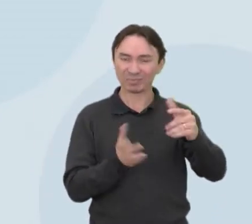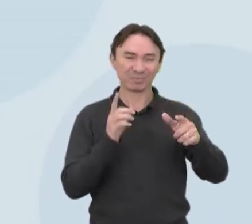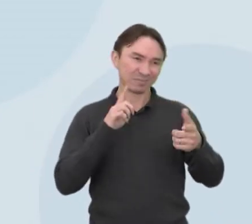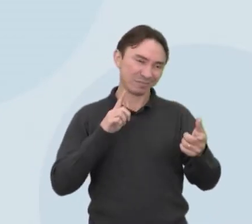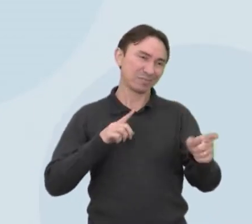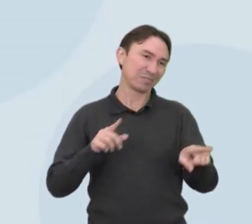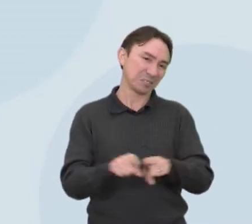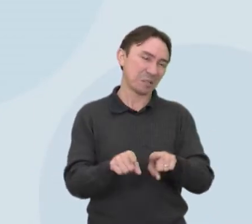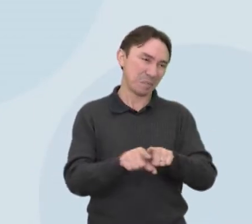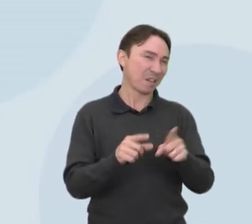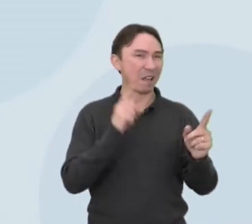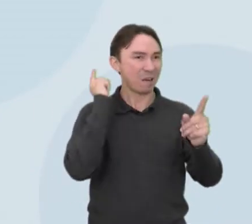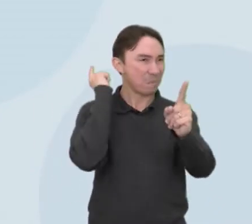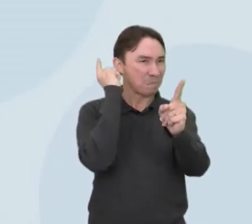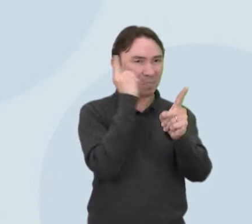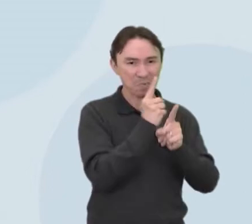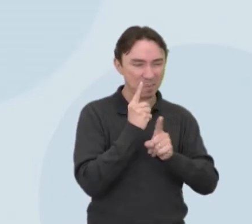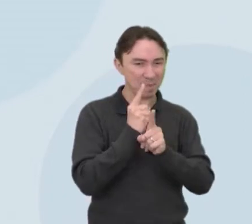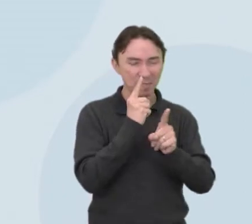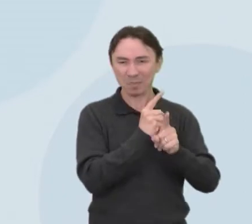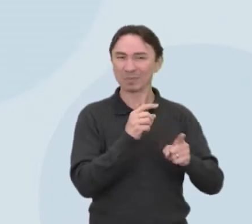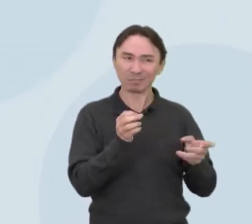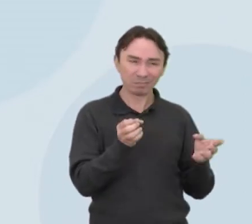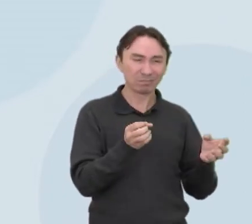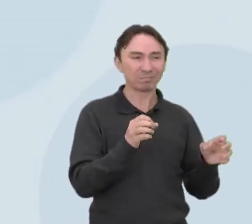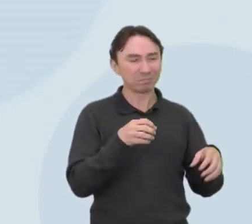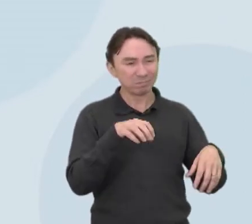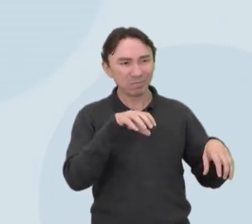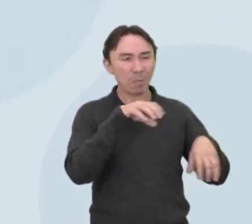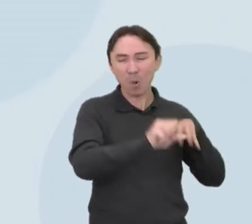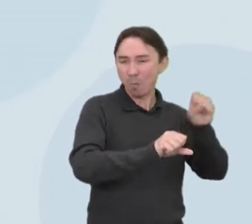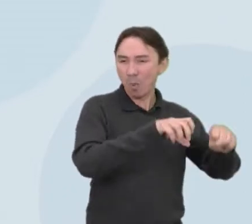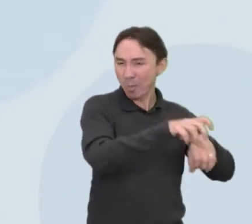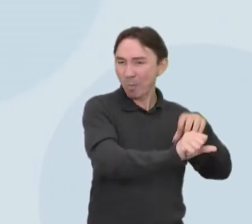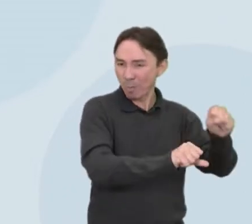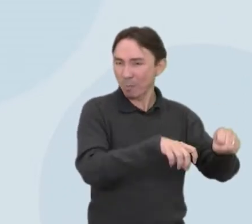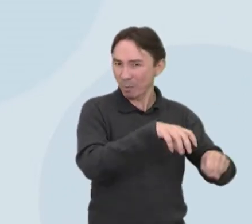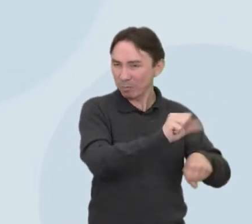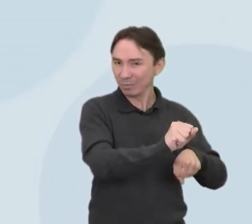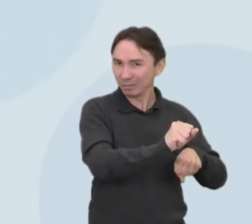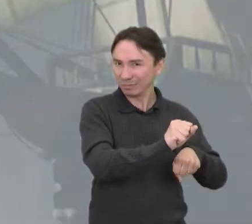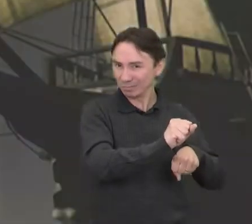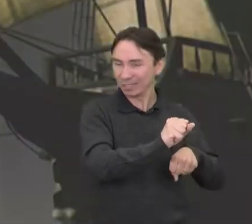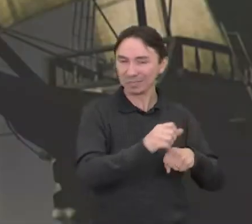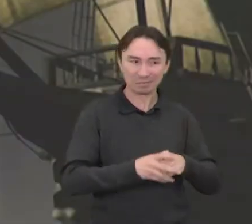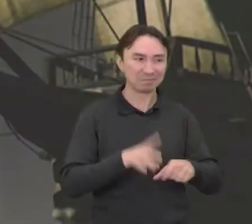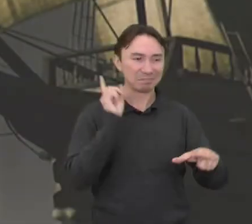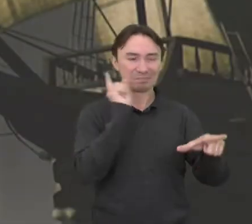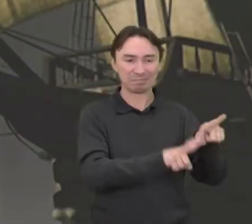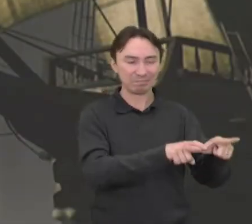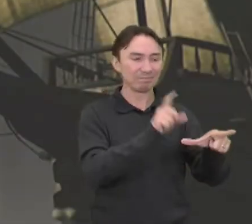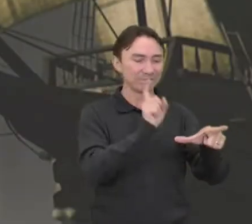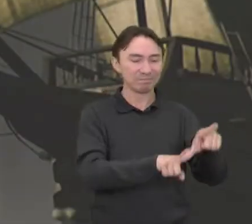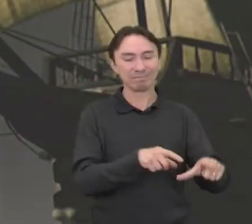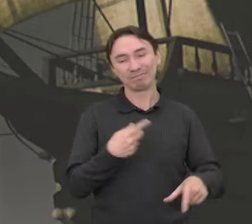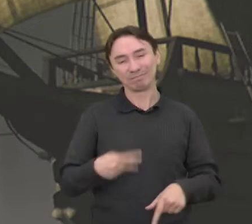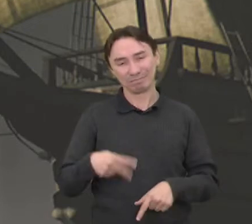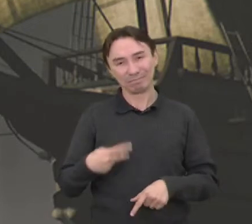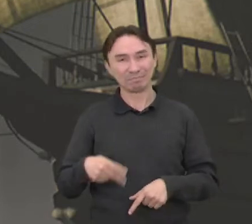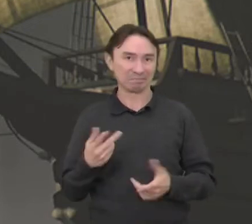descobrimentos e também da própria conquista, da expansão desses territórios, né, na América.